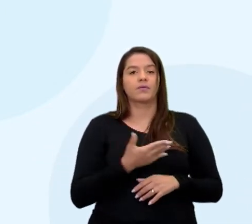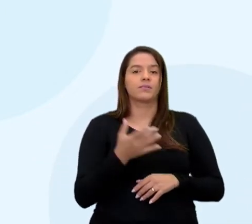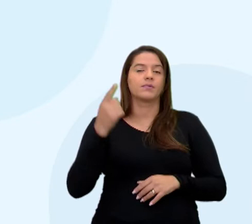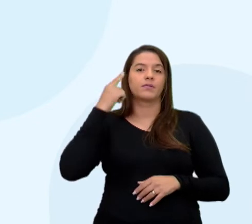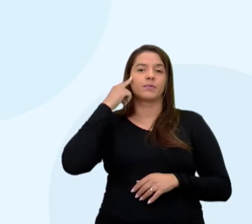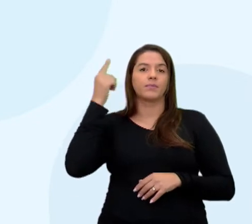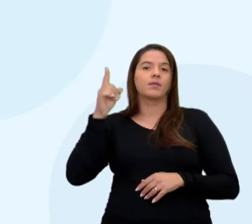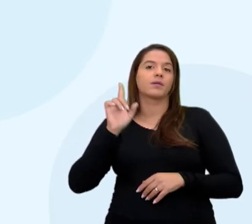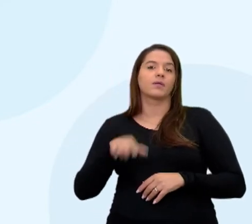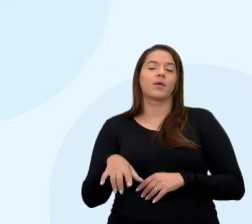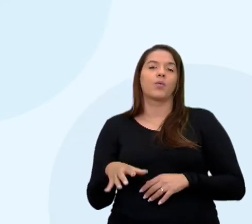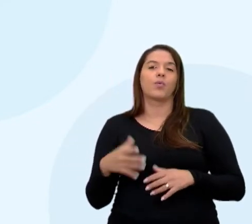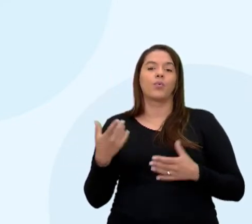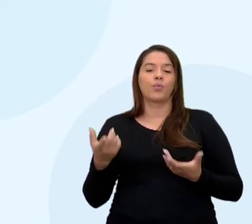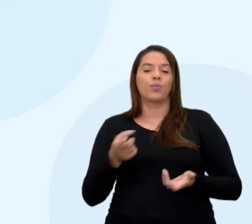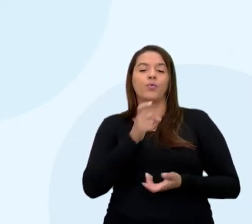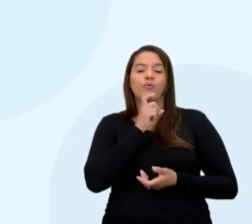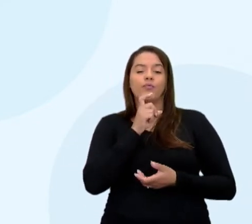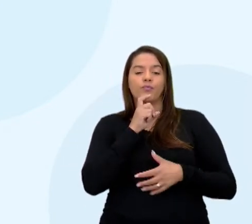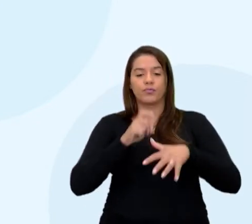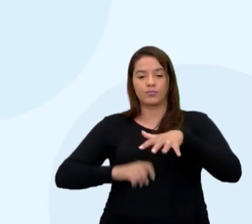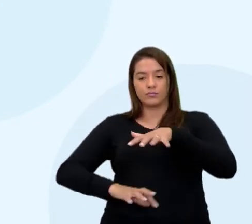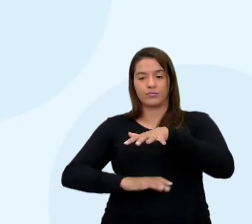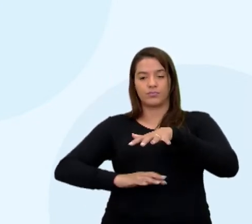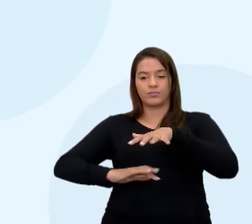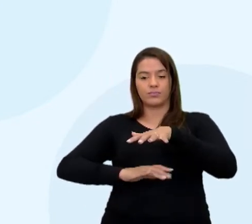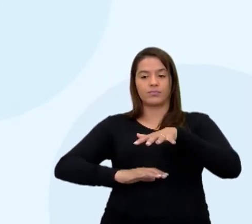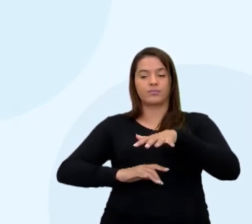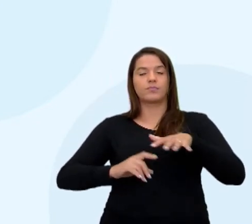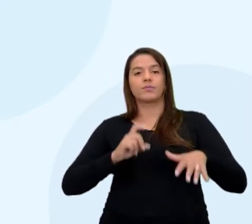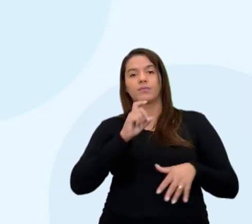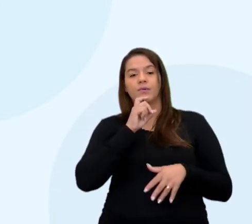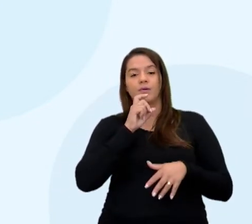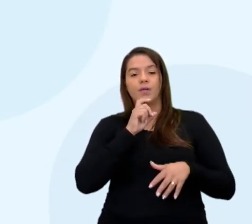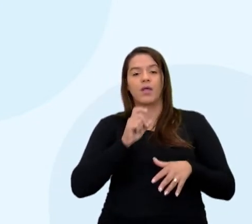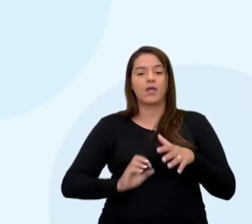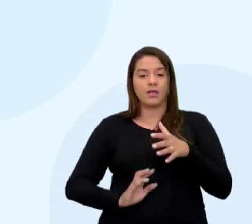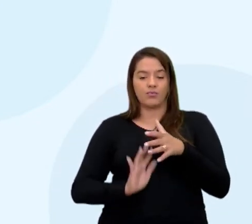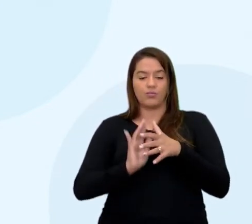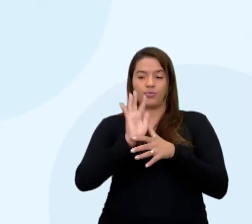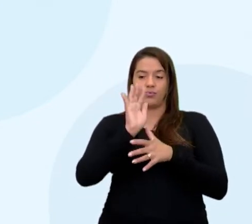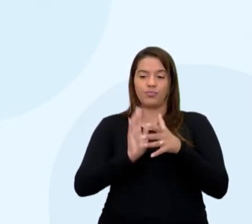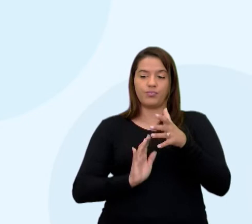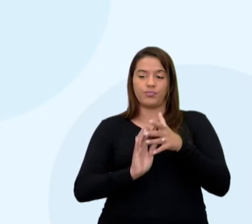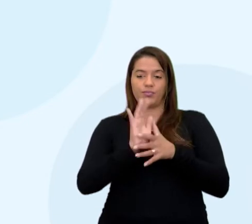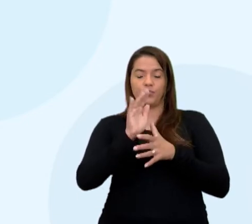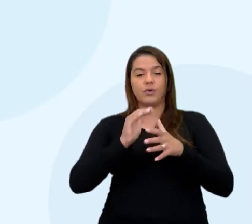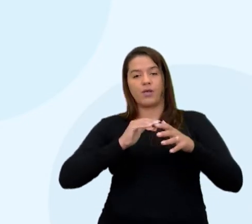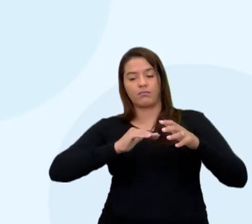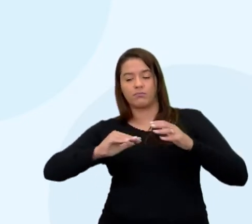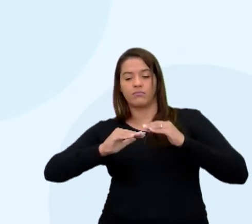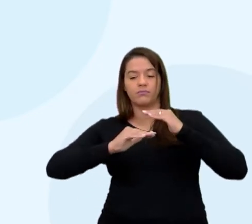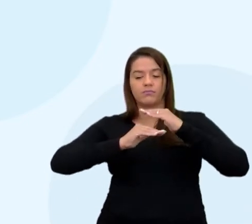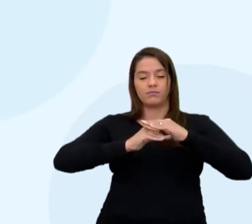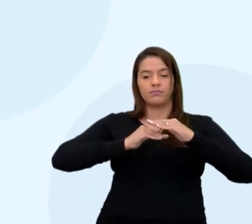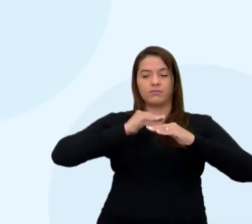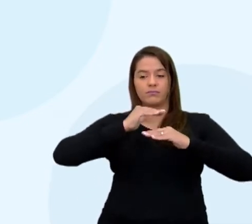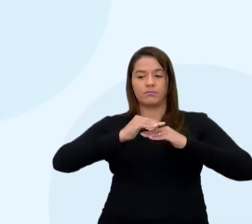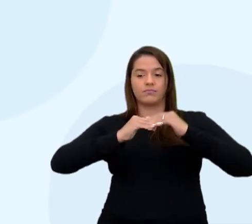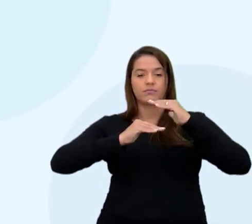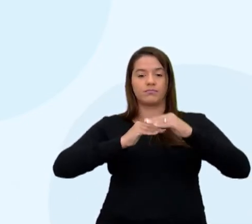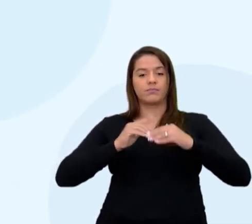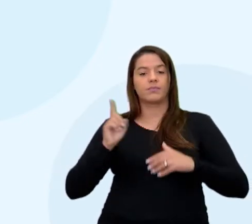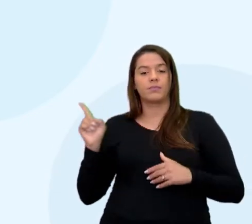formado aí pelo resfriamento do magma, né? E essa quantidade de cinza que é expelida aí do subterrâneo, né? O 8